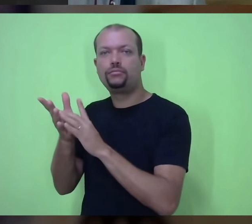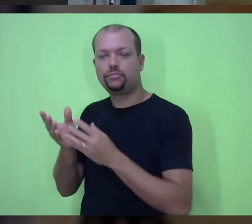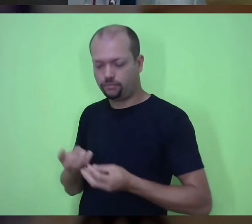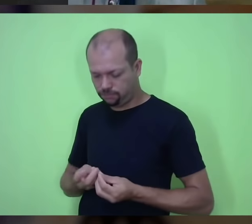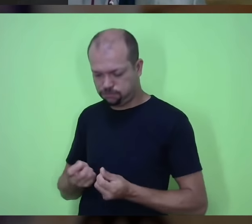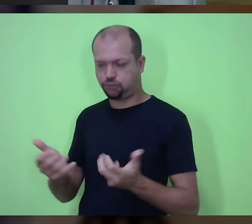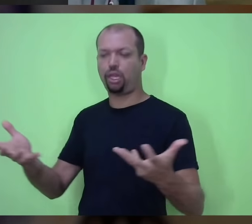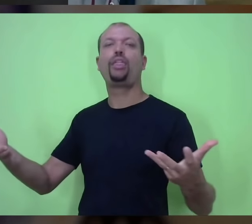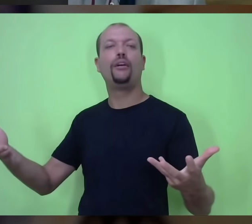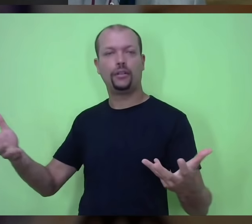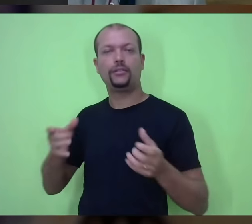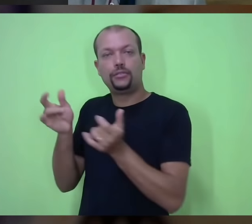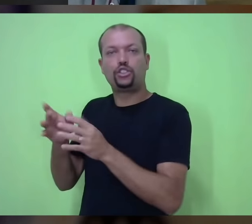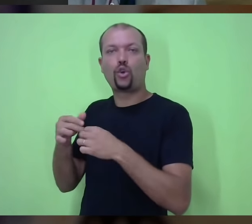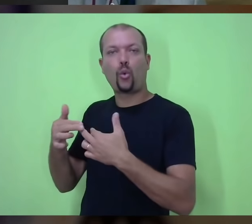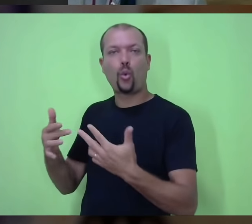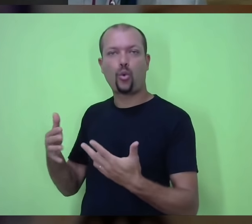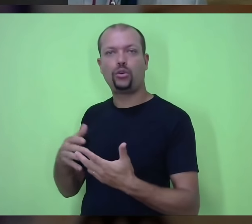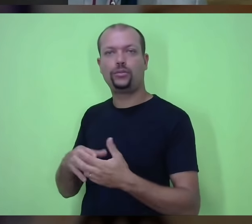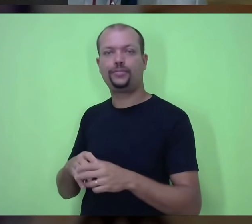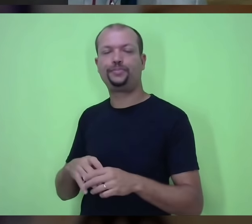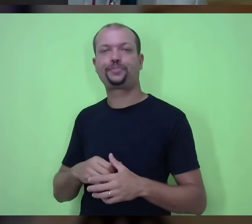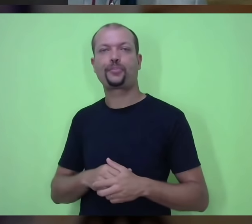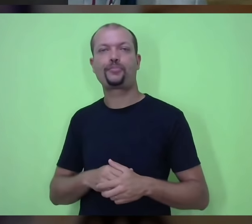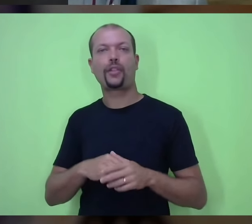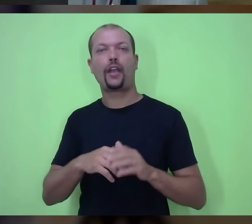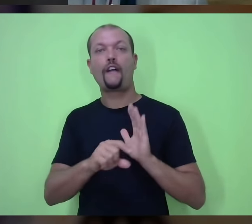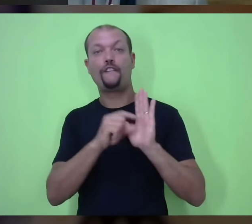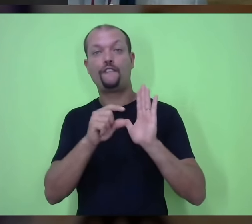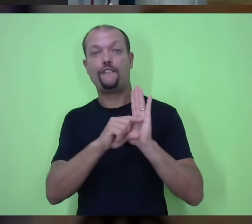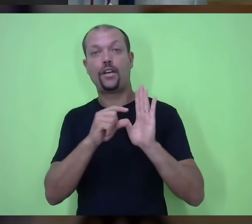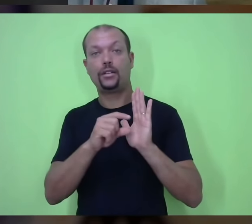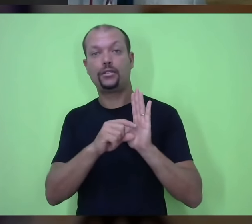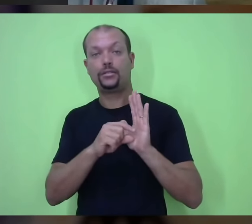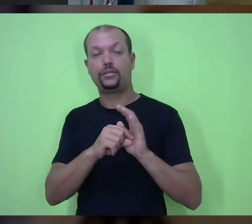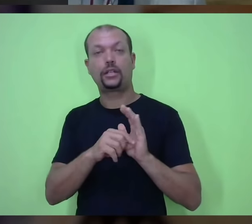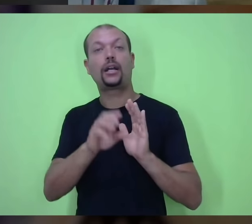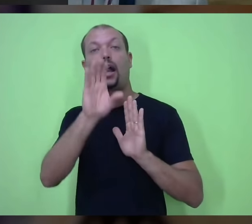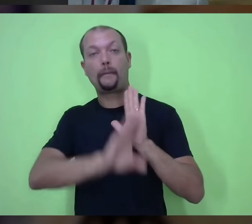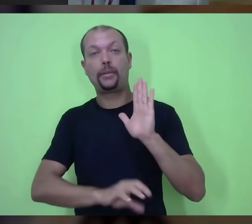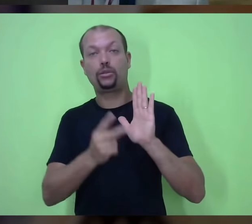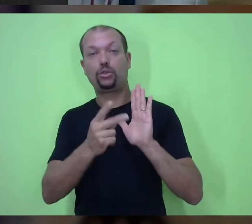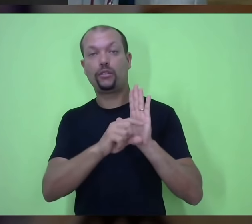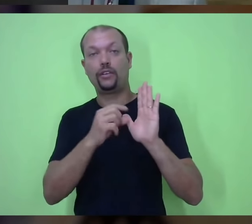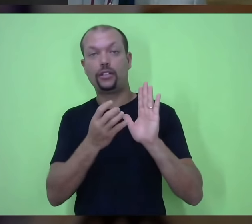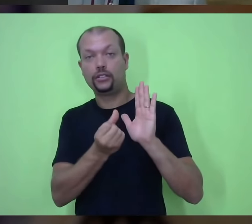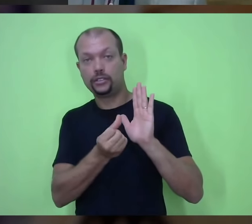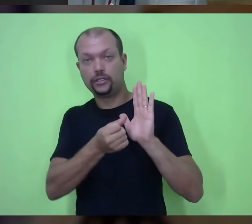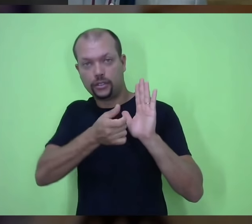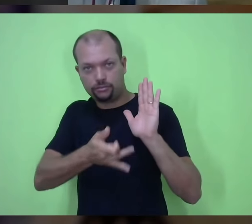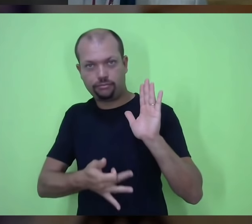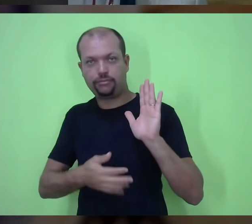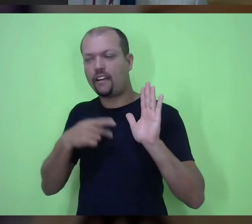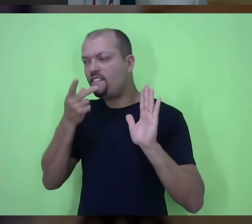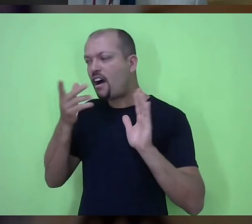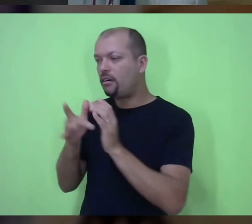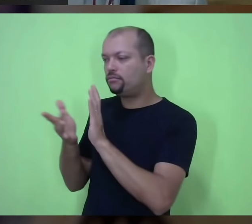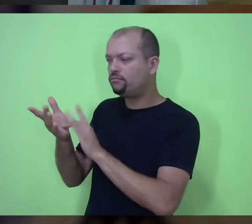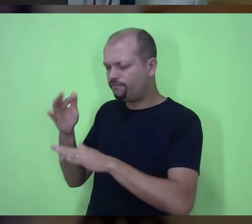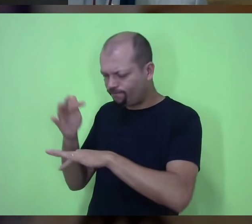Cristo. Lá em Filipenses, no capítulo 2, nos versículos de 6 a 8, nós lemos o seguinte: pois ele, no caso